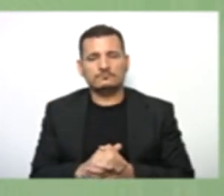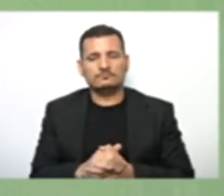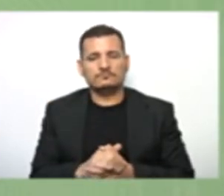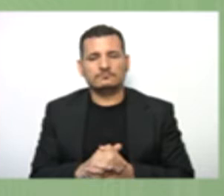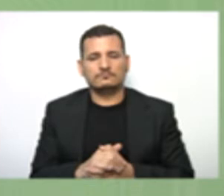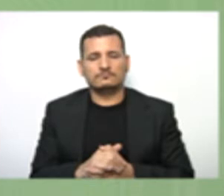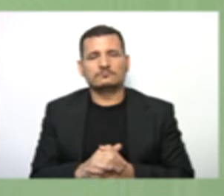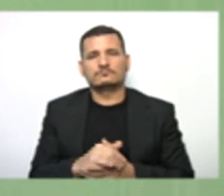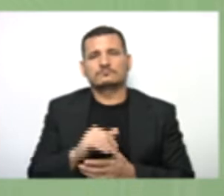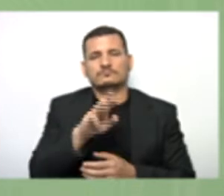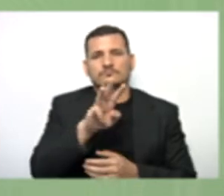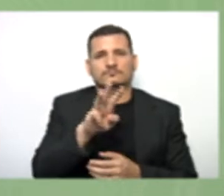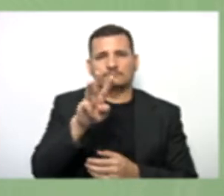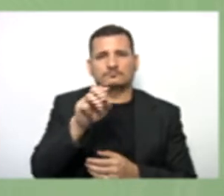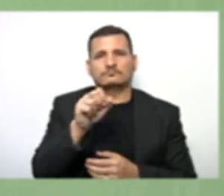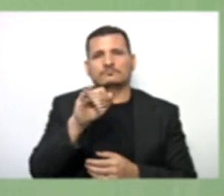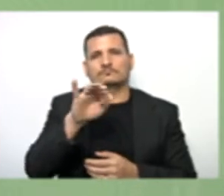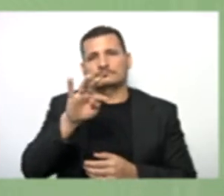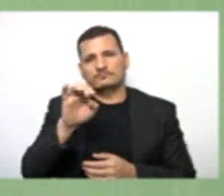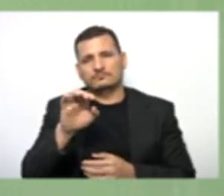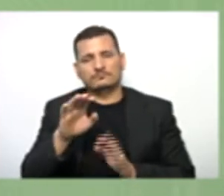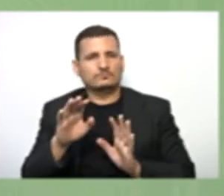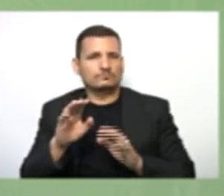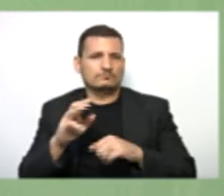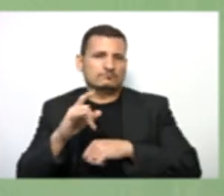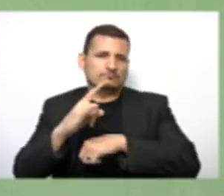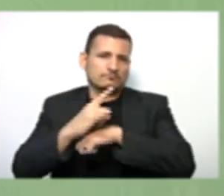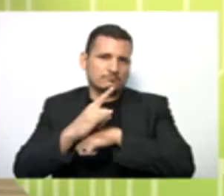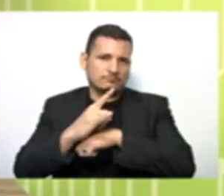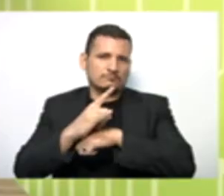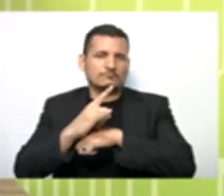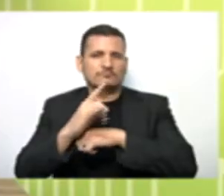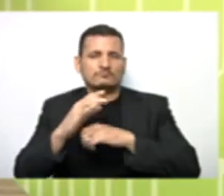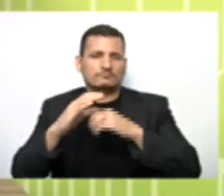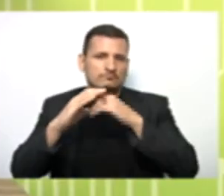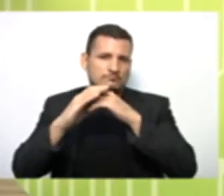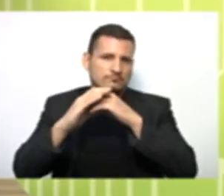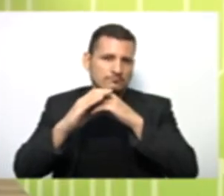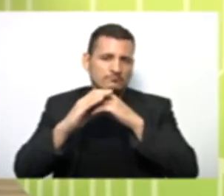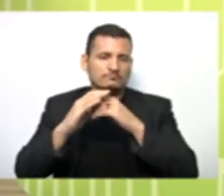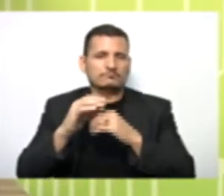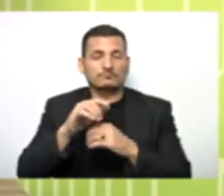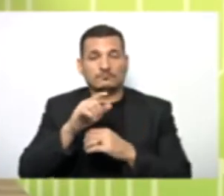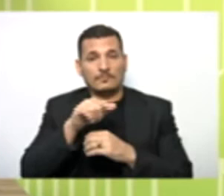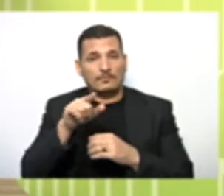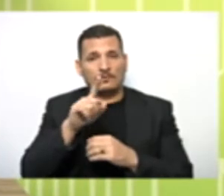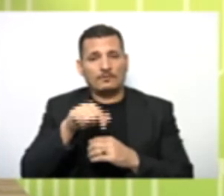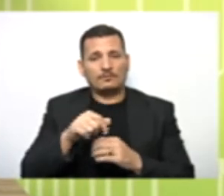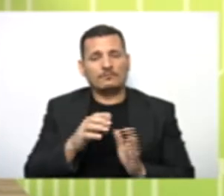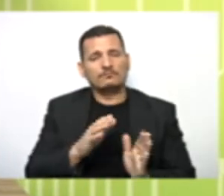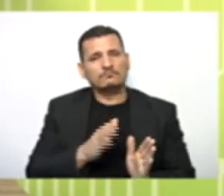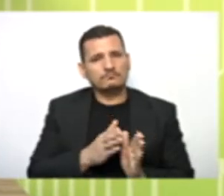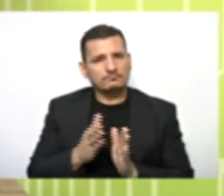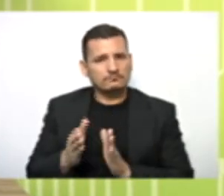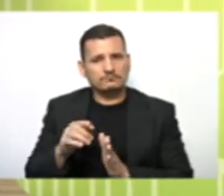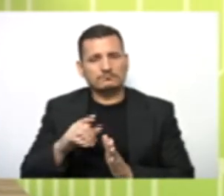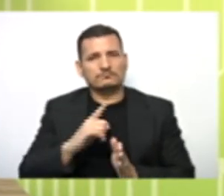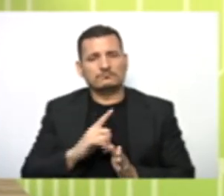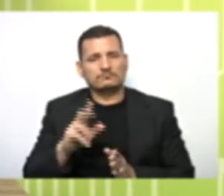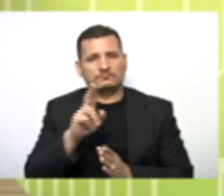por exemplo, os sites, né, ou melhor, os navegadores. Eles são processos, né, que vão estar